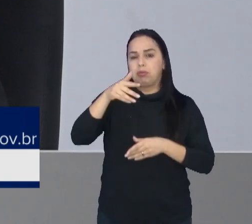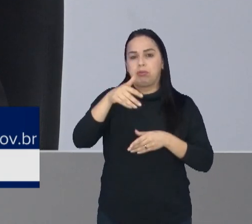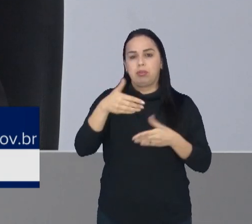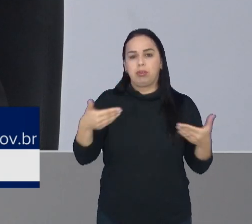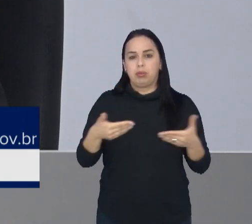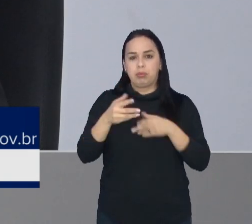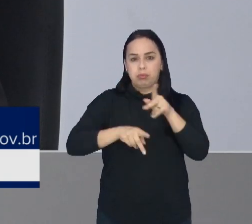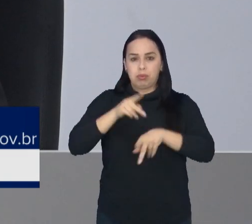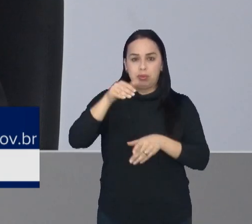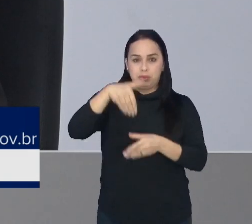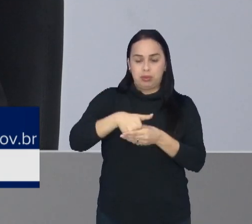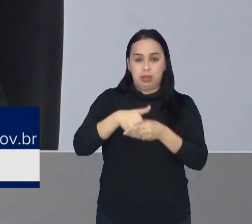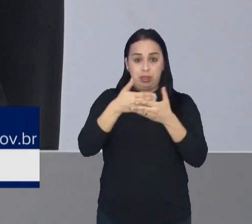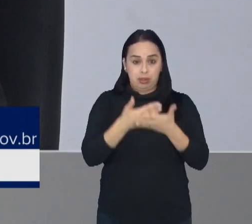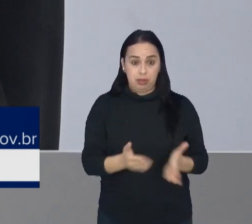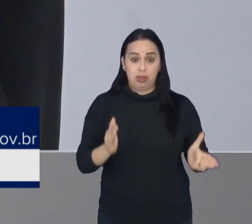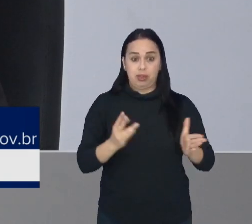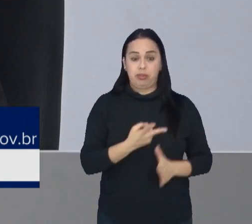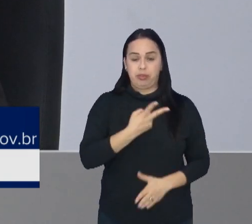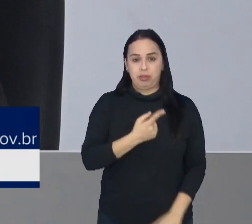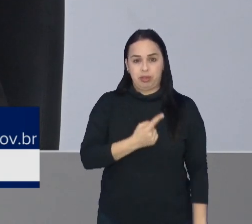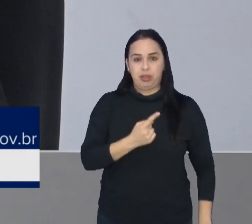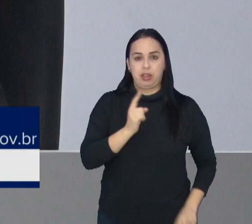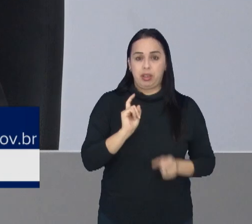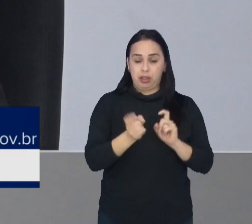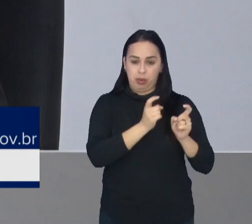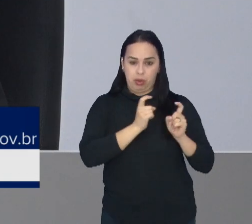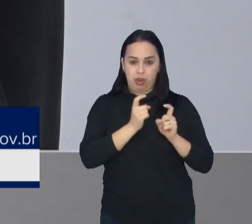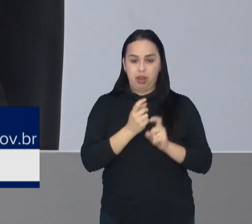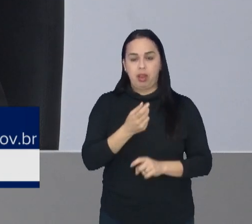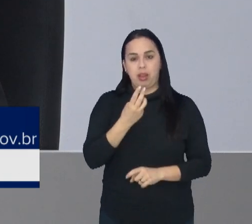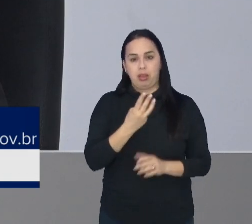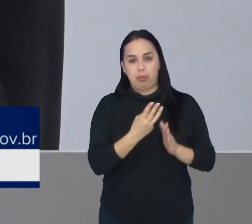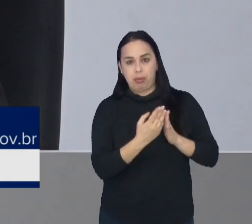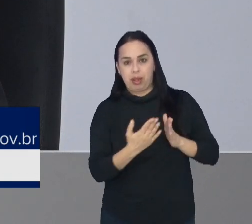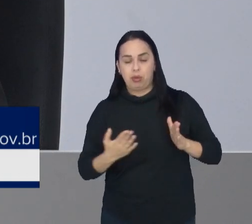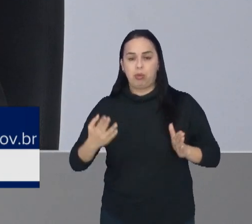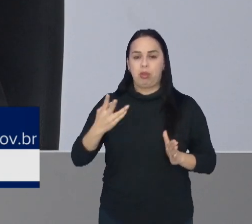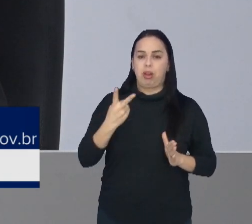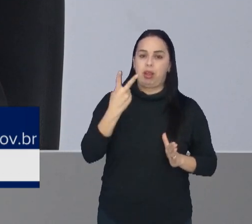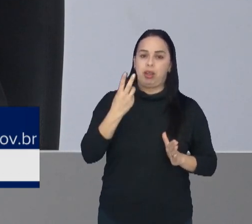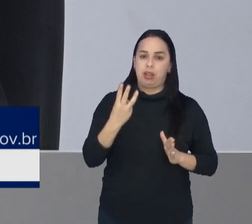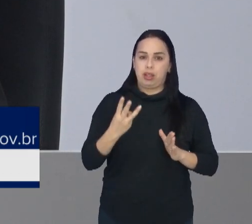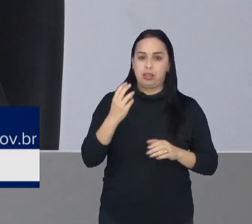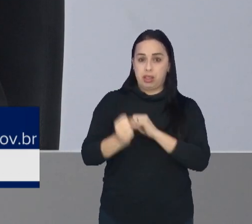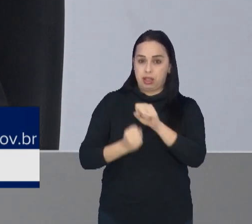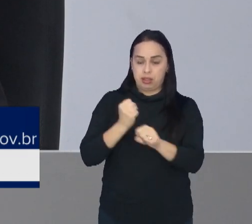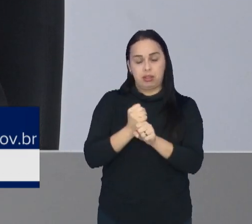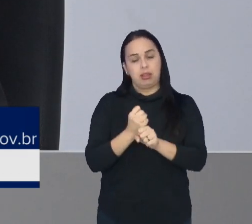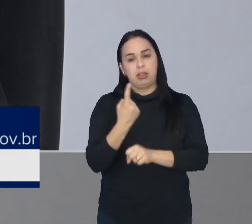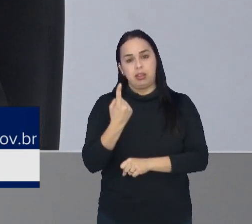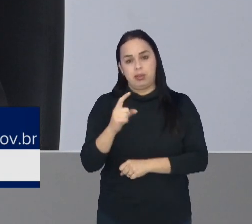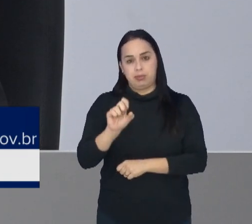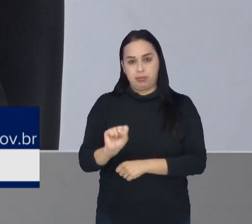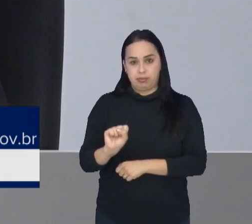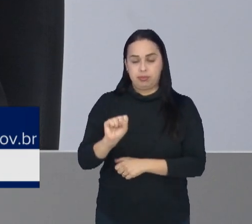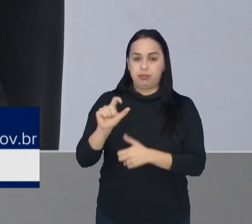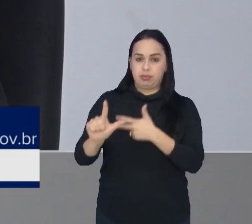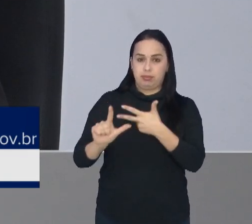a 21ª sessão ordinária da 3ª sessão legislativa da